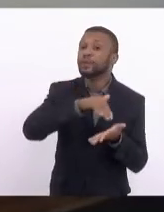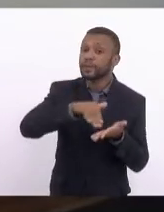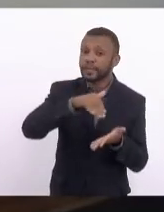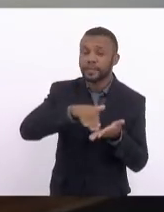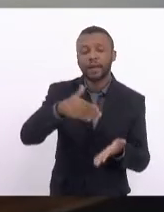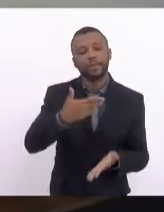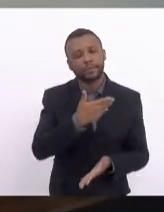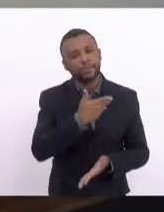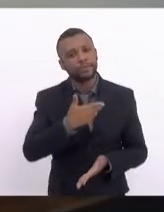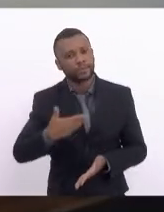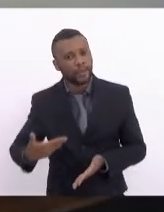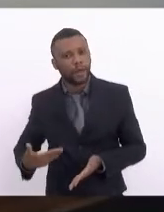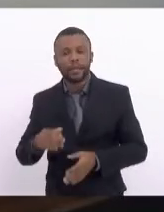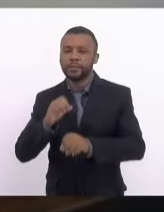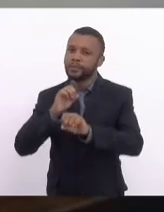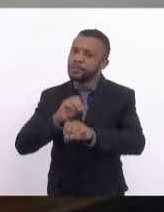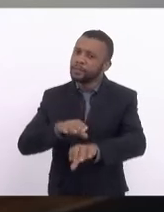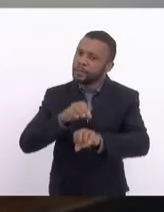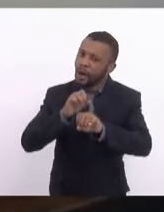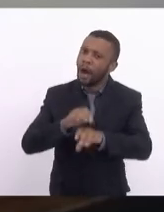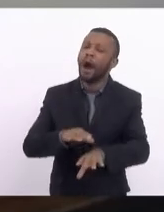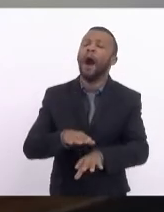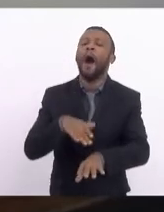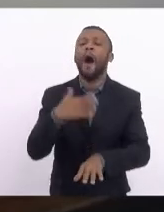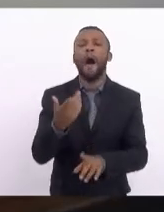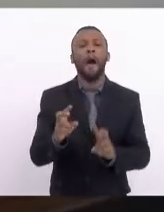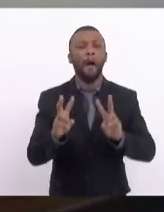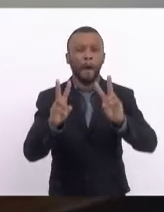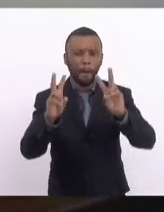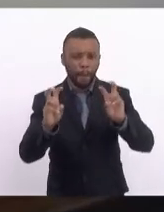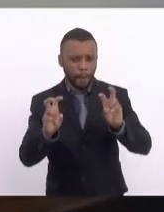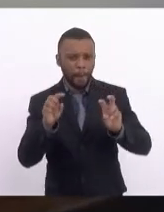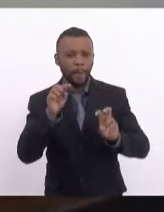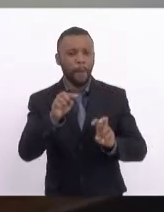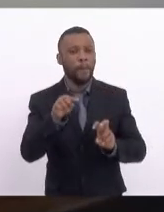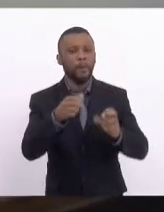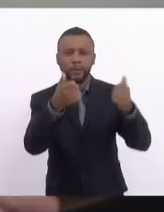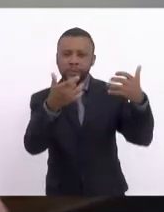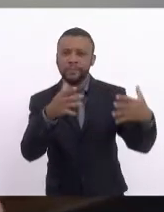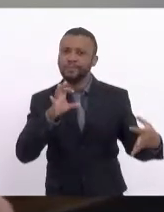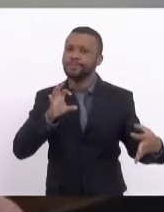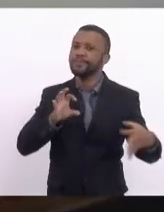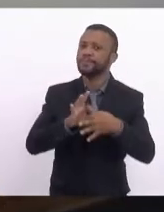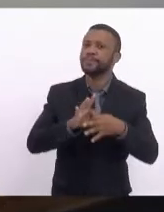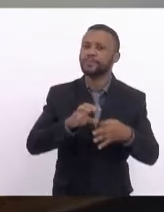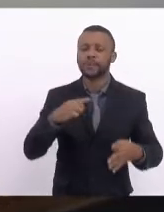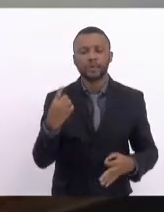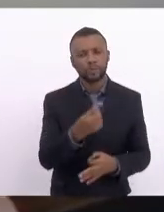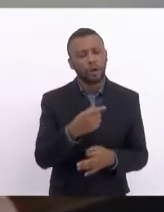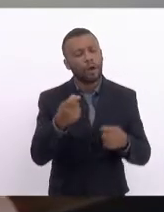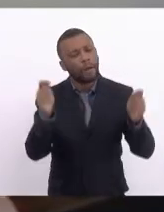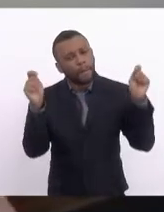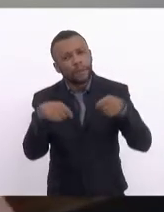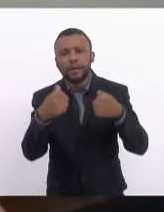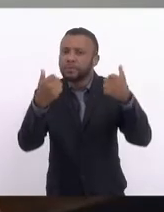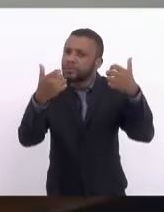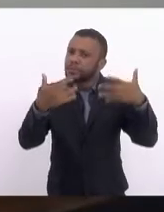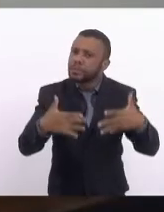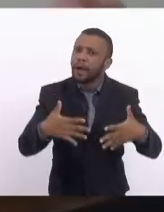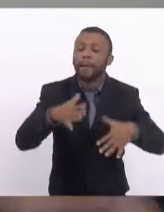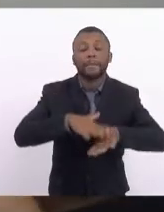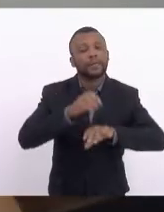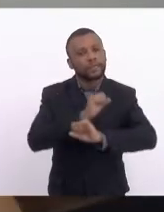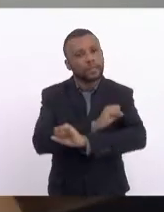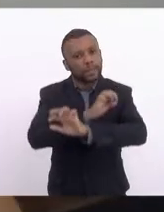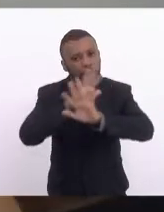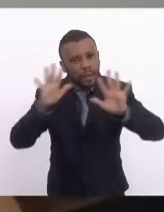Estado de Educação a respeito desse tema, para que a gente possa esclarecer, afinal de contas, se